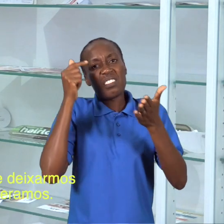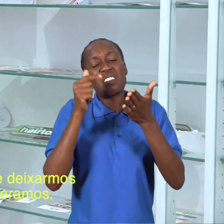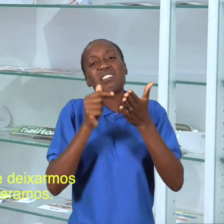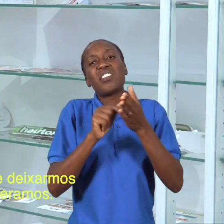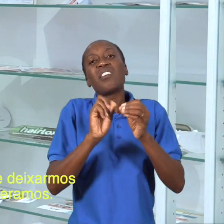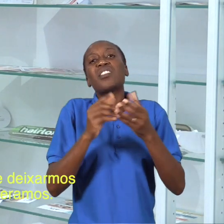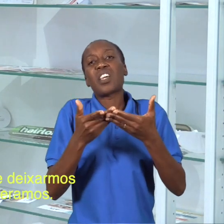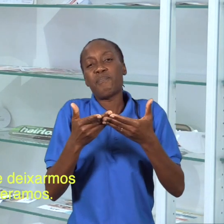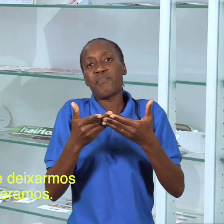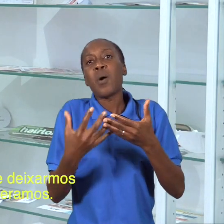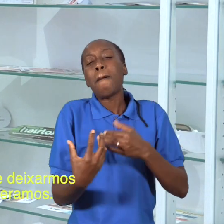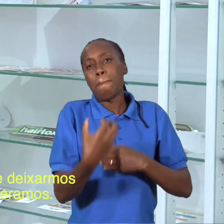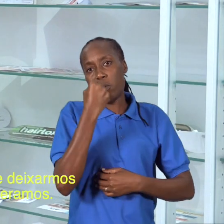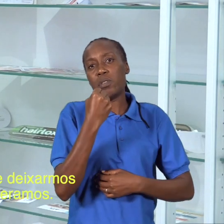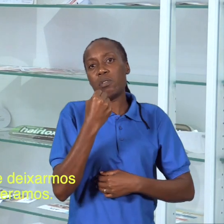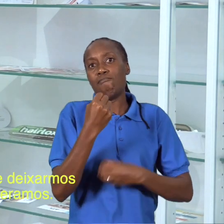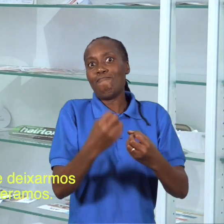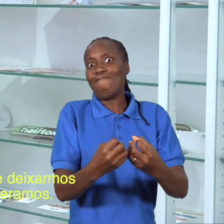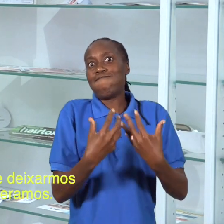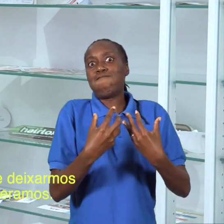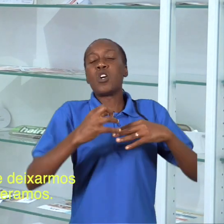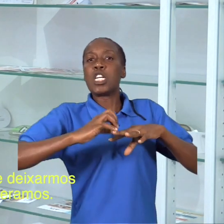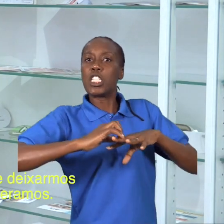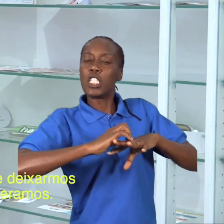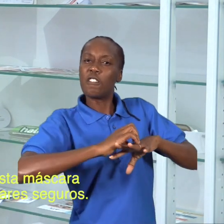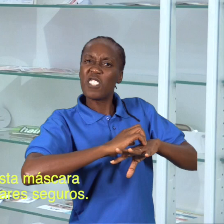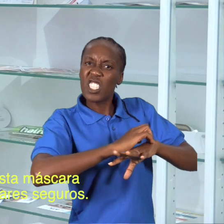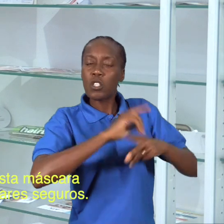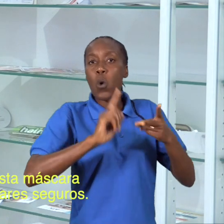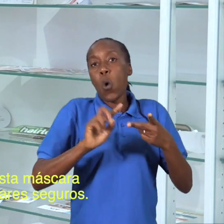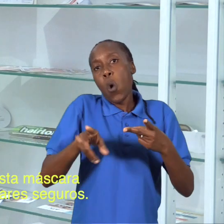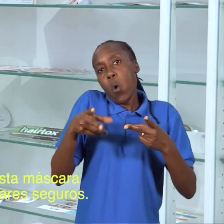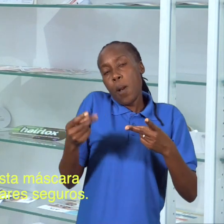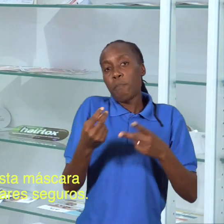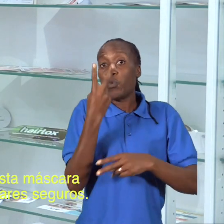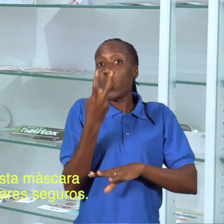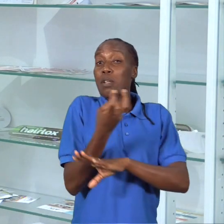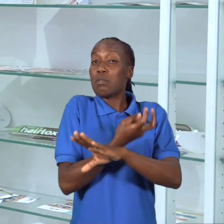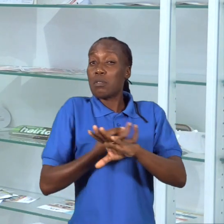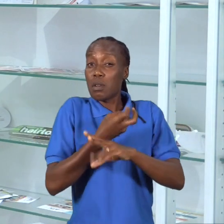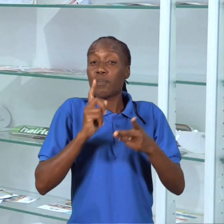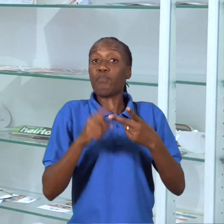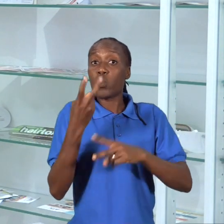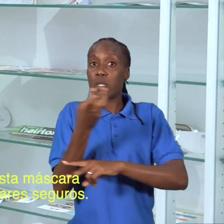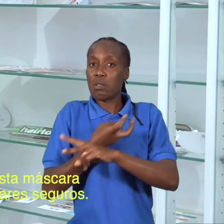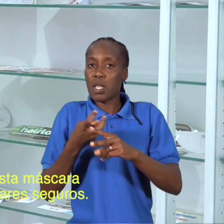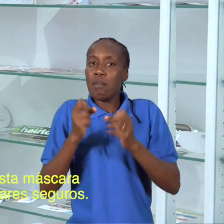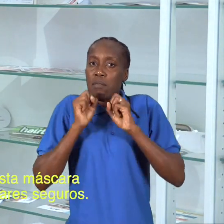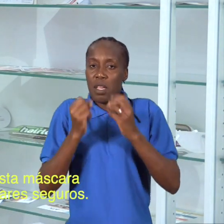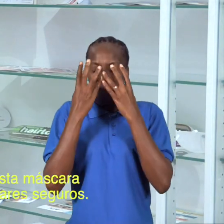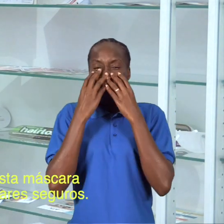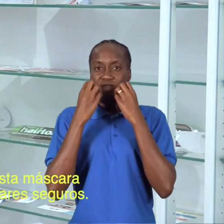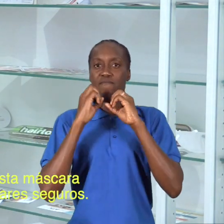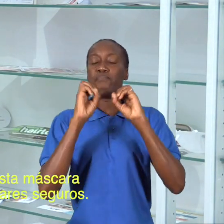passar os vírus ou os perdigotos que nós liberamos. Então, de duas em duas horas, esta máscara deve ser descartada em